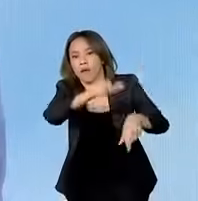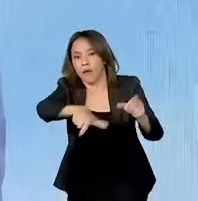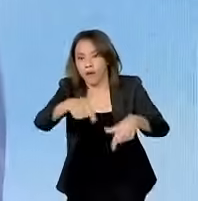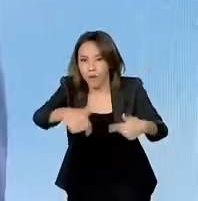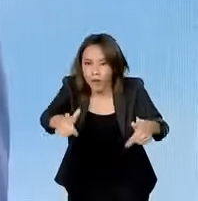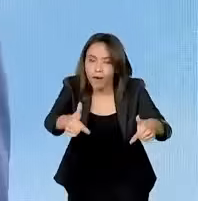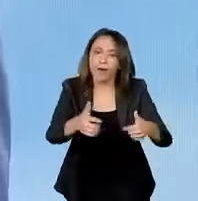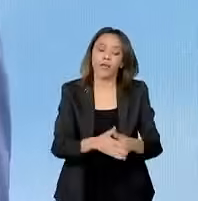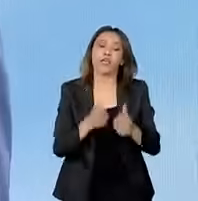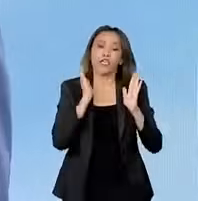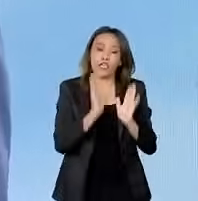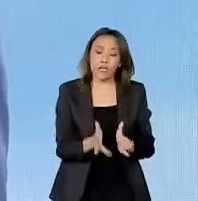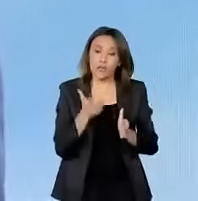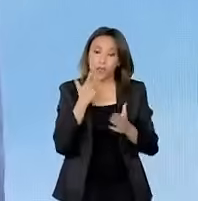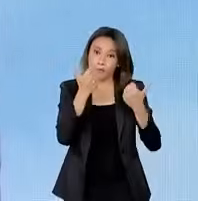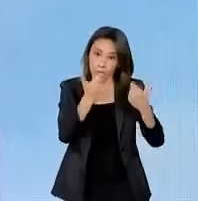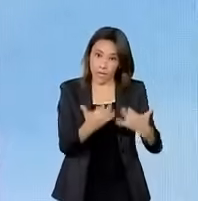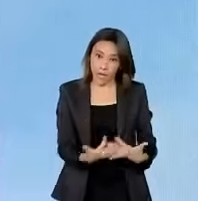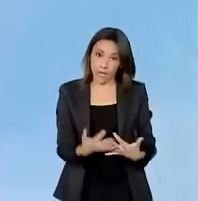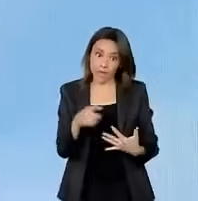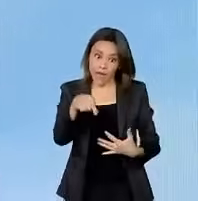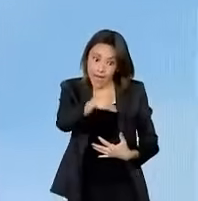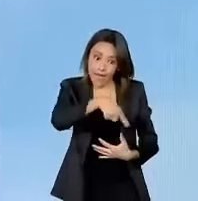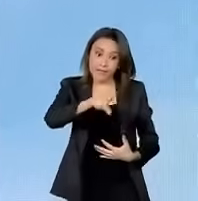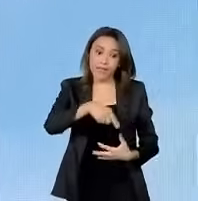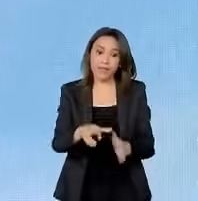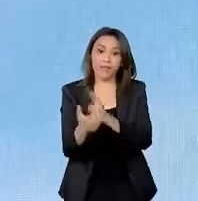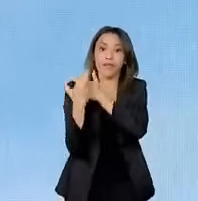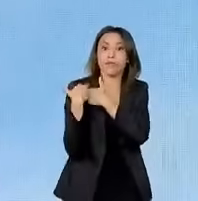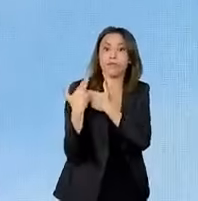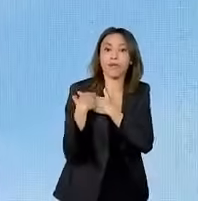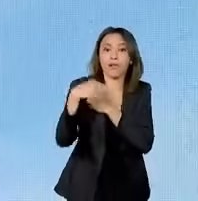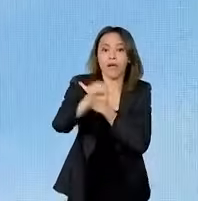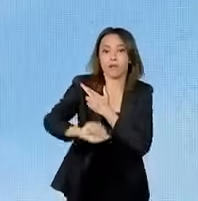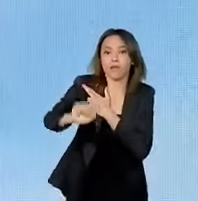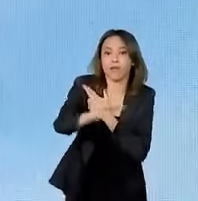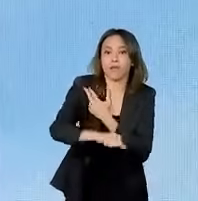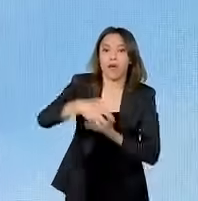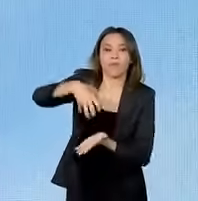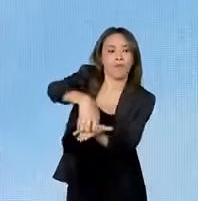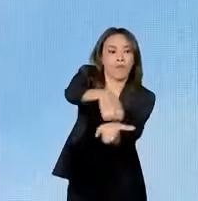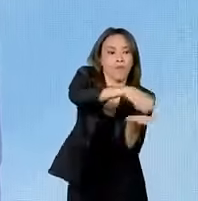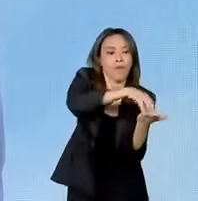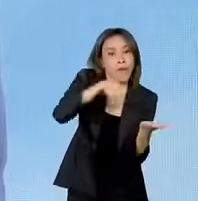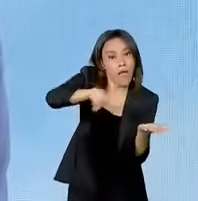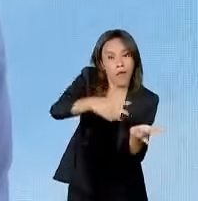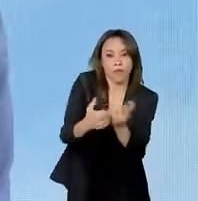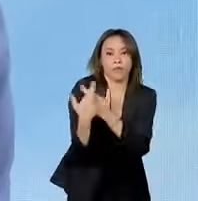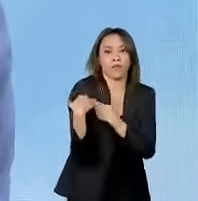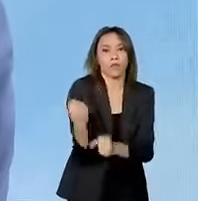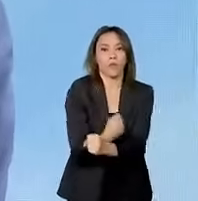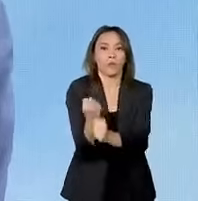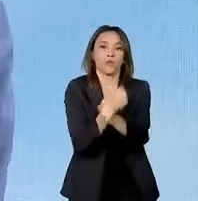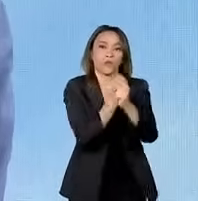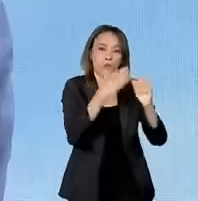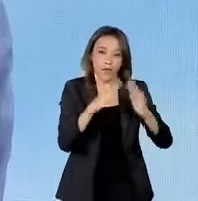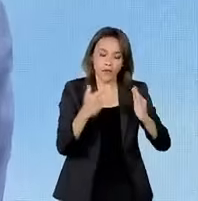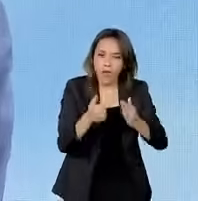entidades, como disse aqui o ministro Jader, são as demais qualidades construídas no Minha Casa Minha Vida no Brasil.